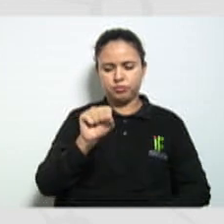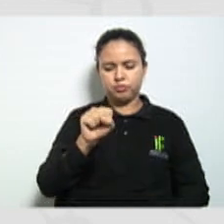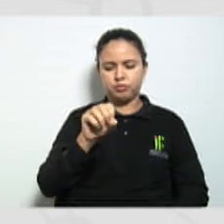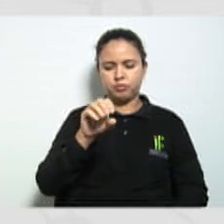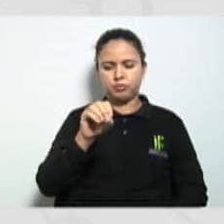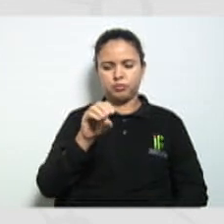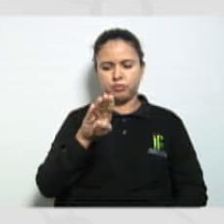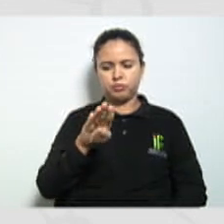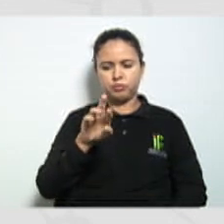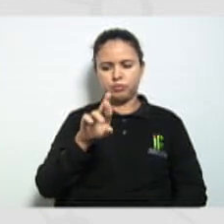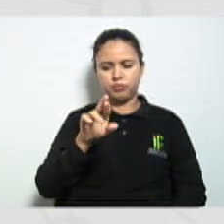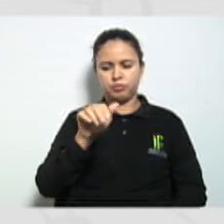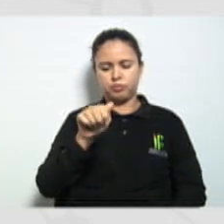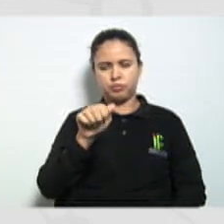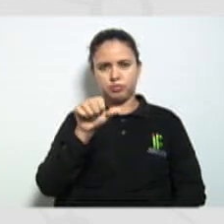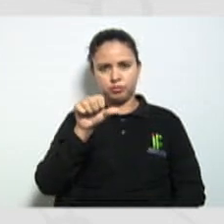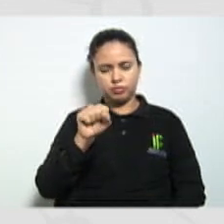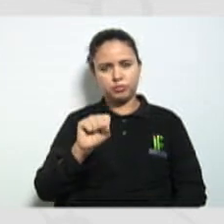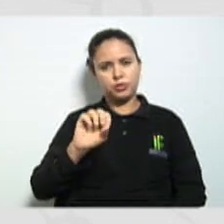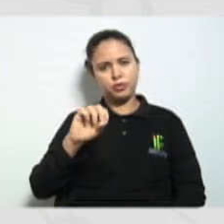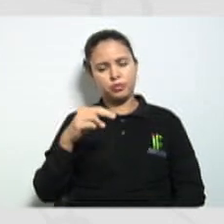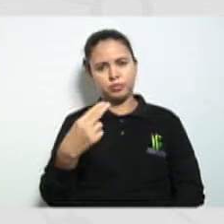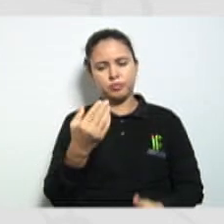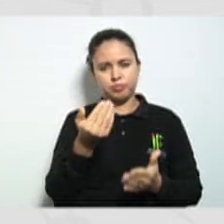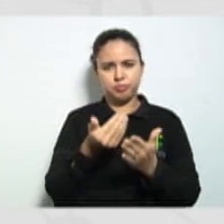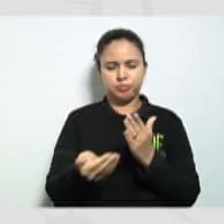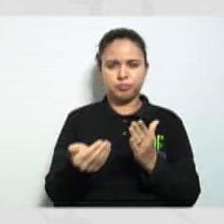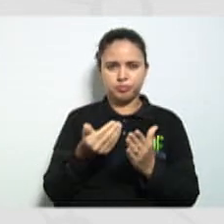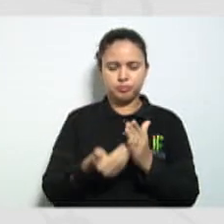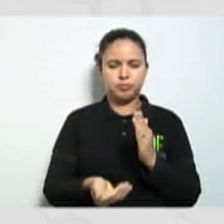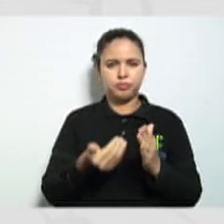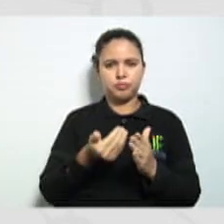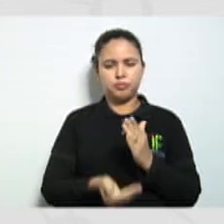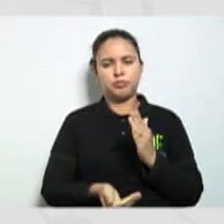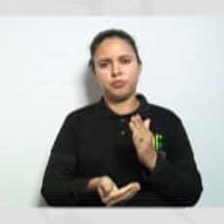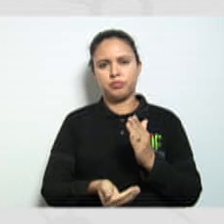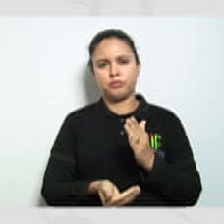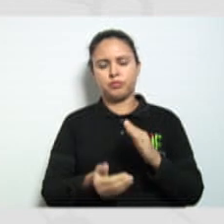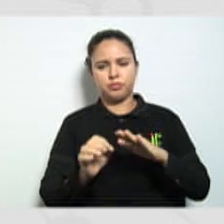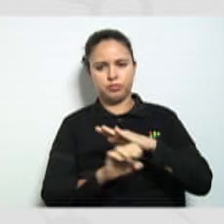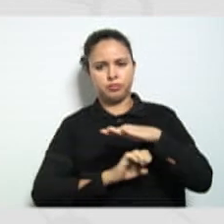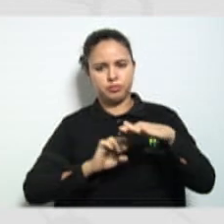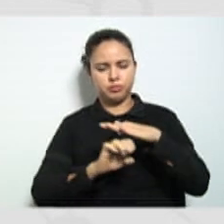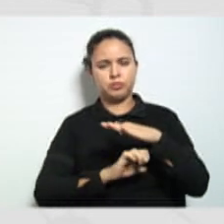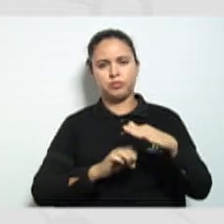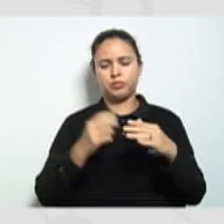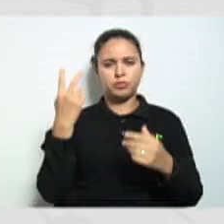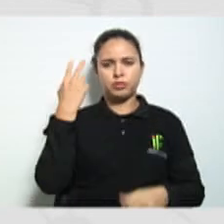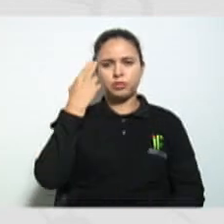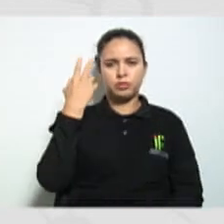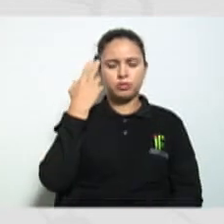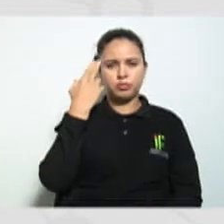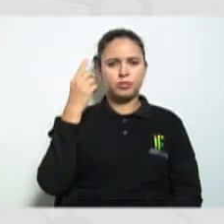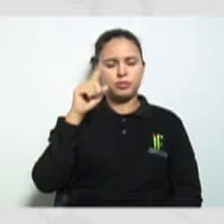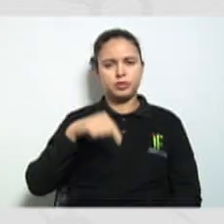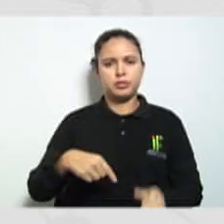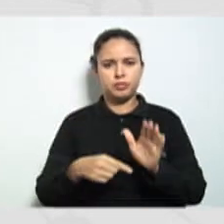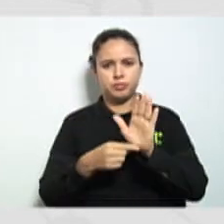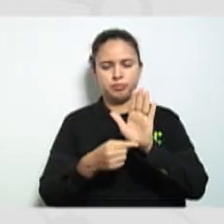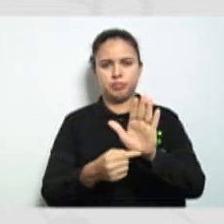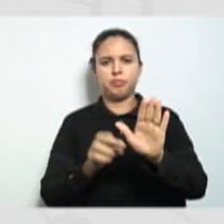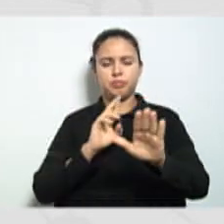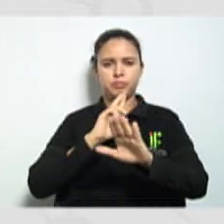ou perdas, que numa empresa normal é chamada de demonstração de resultado